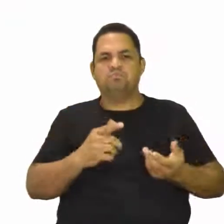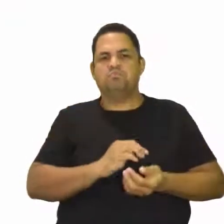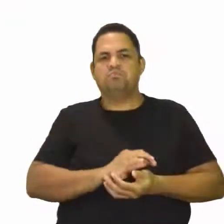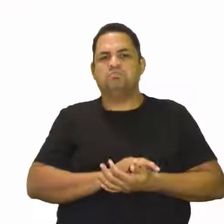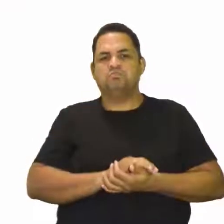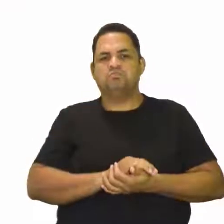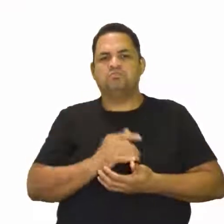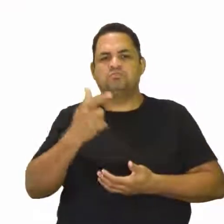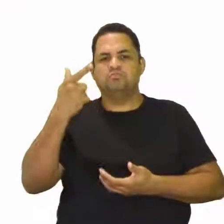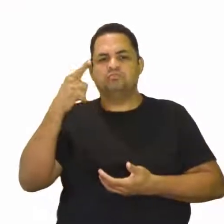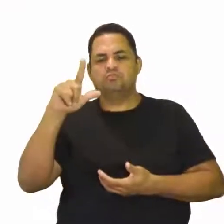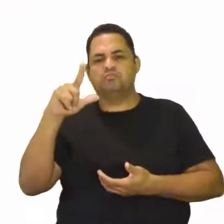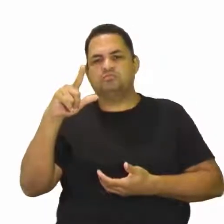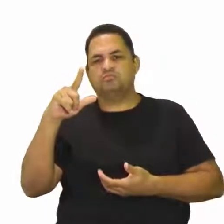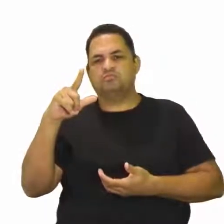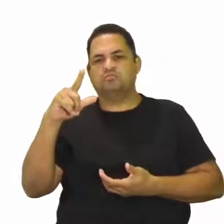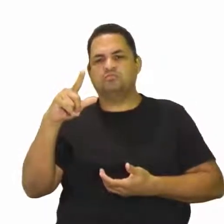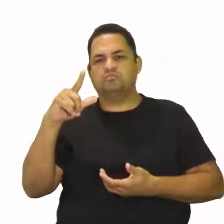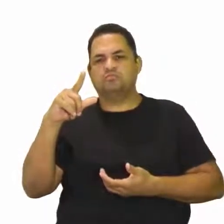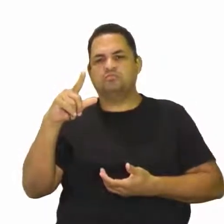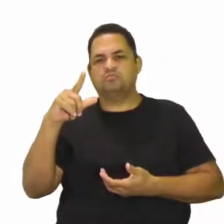que conseguiu